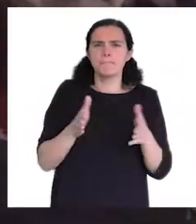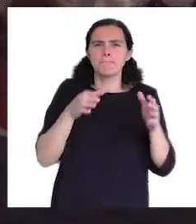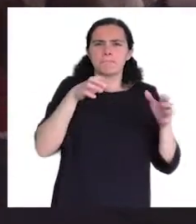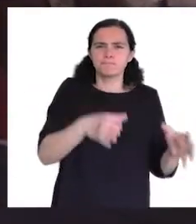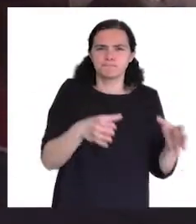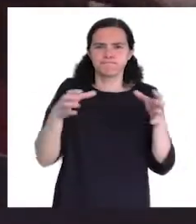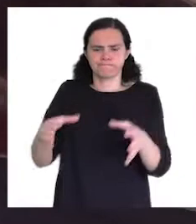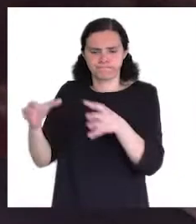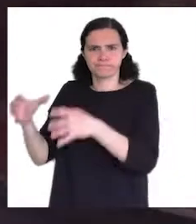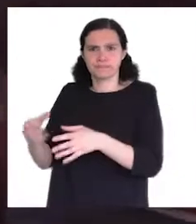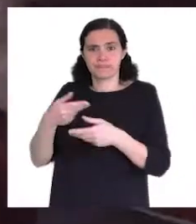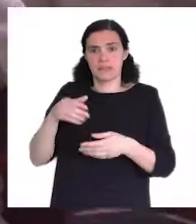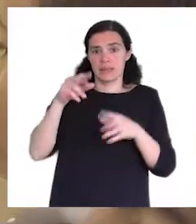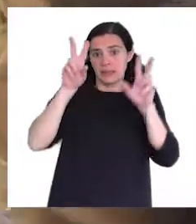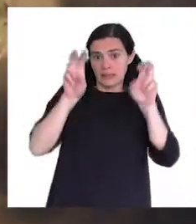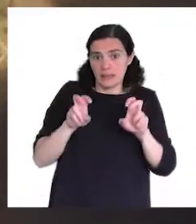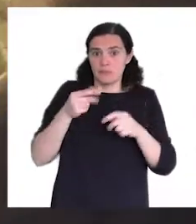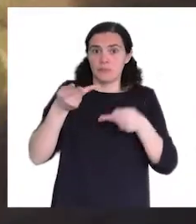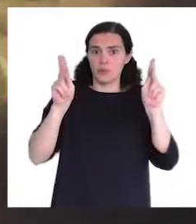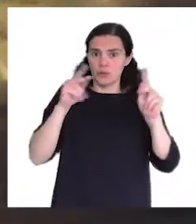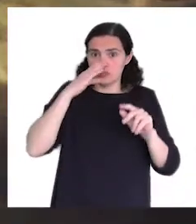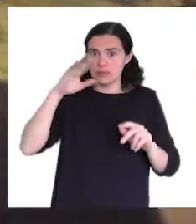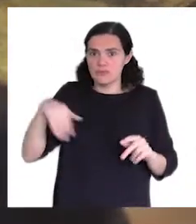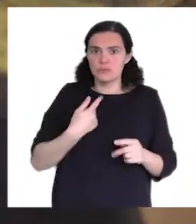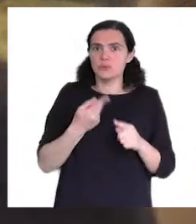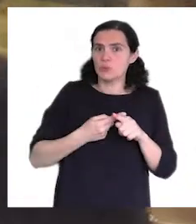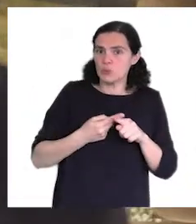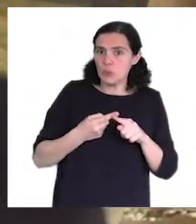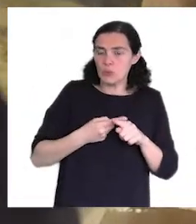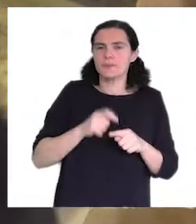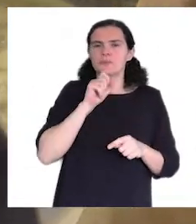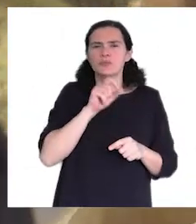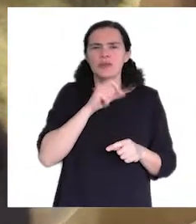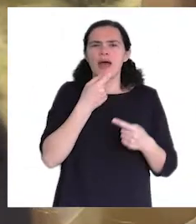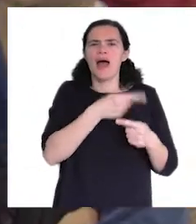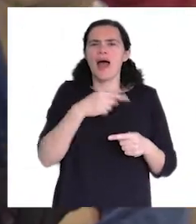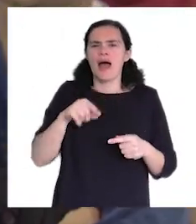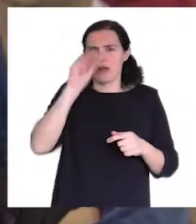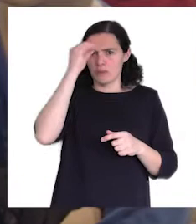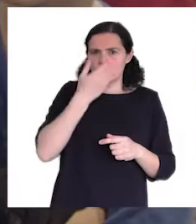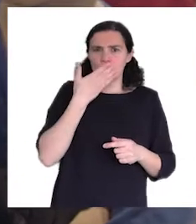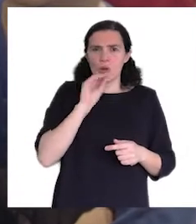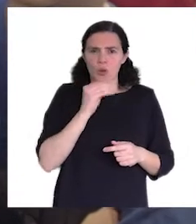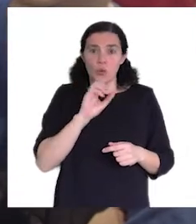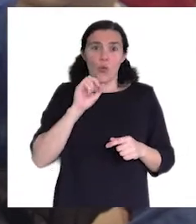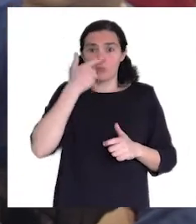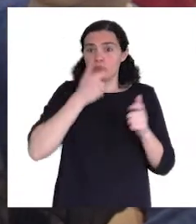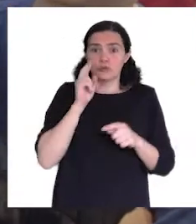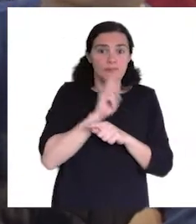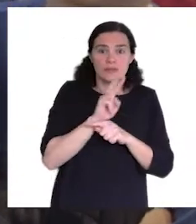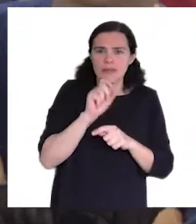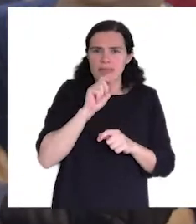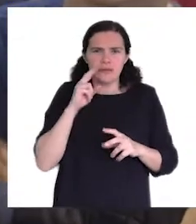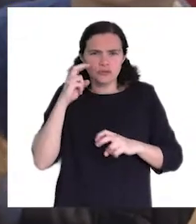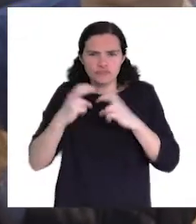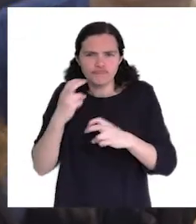de módulos com conteúdos pedagógicos e científicos muito interessantes e que dão a oportunidade do professor e do aluno ou do visitante